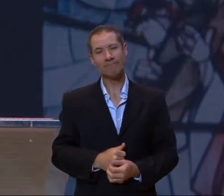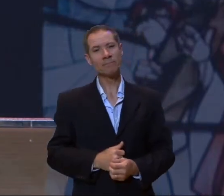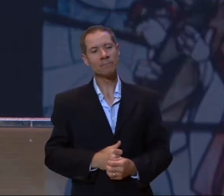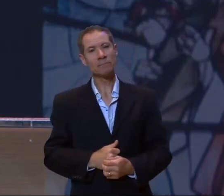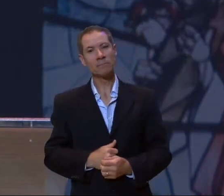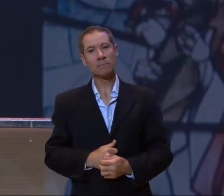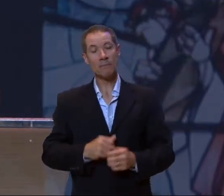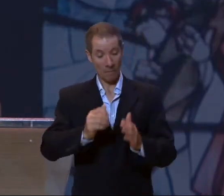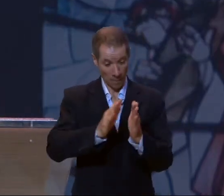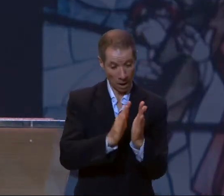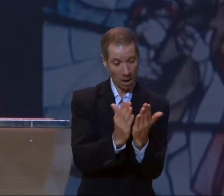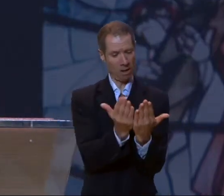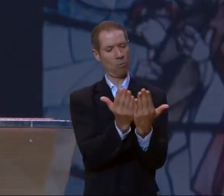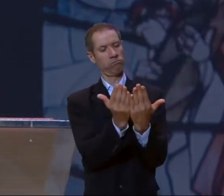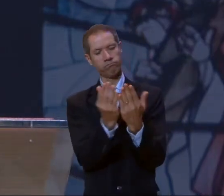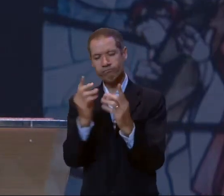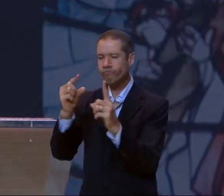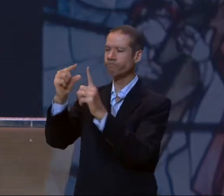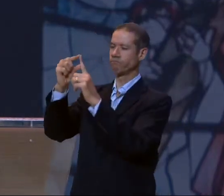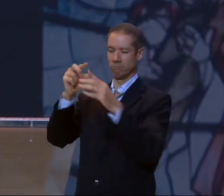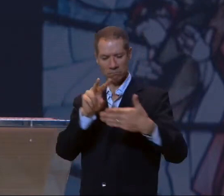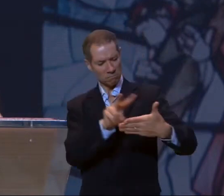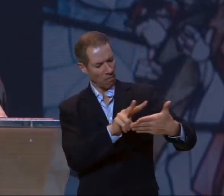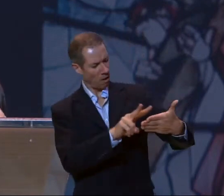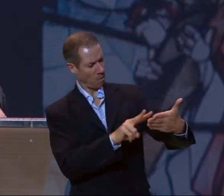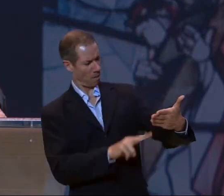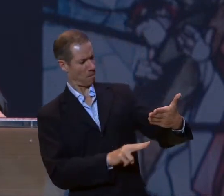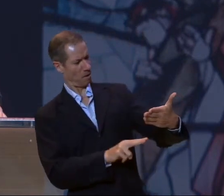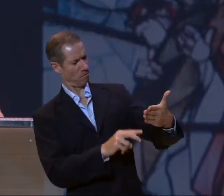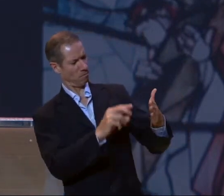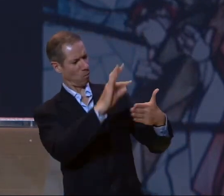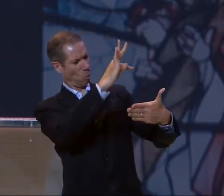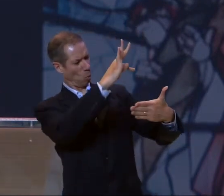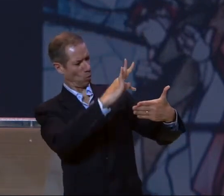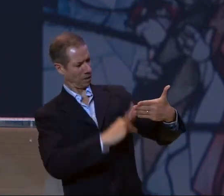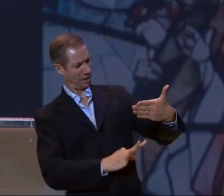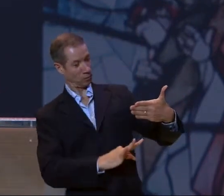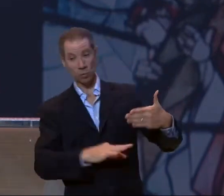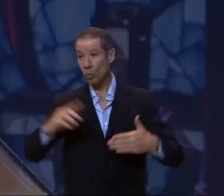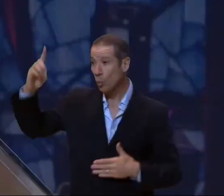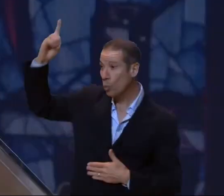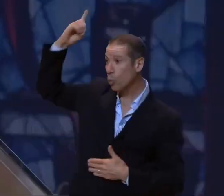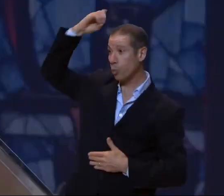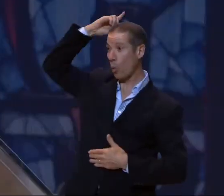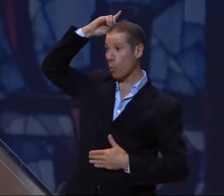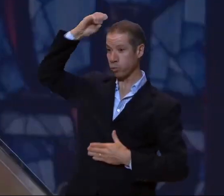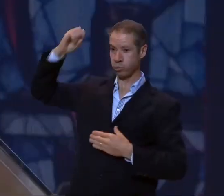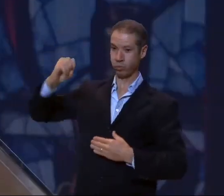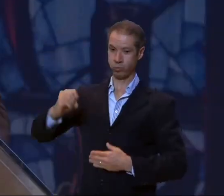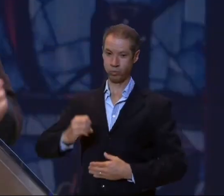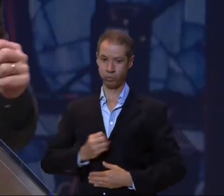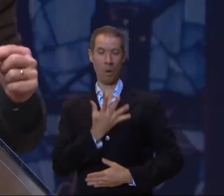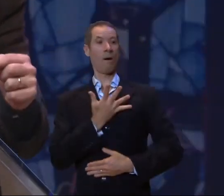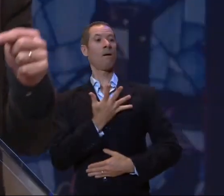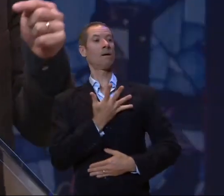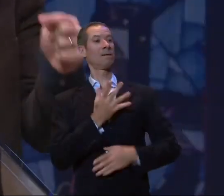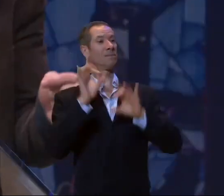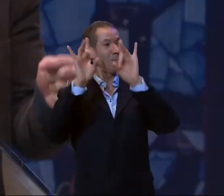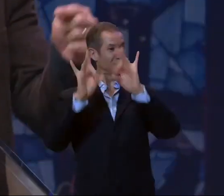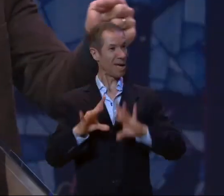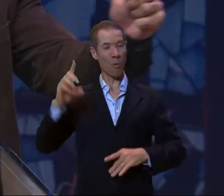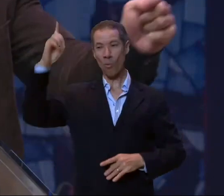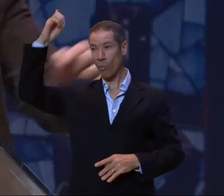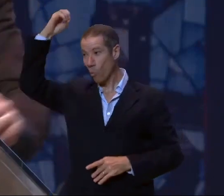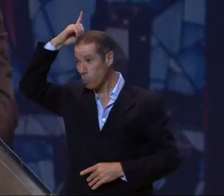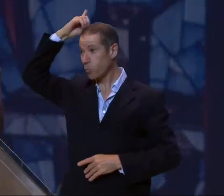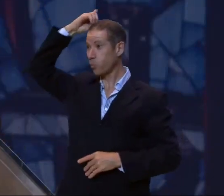E aí eu abri a Bíblia e caiu no texto que falava sobre os dons do Espírito, em especial falava sobre os